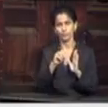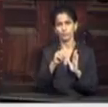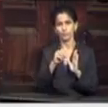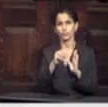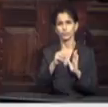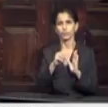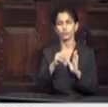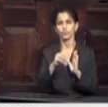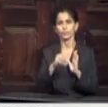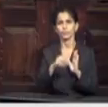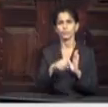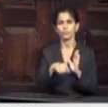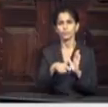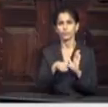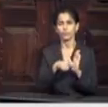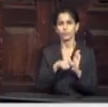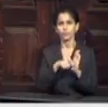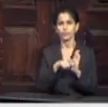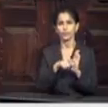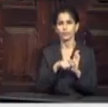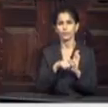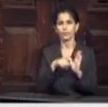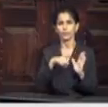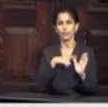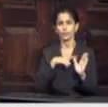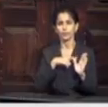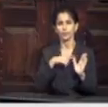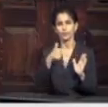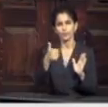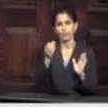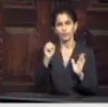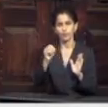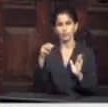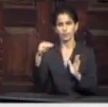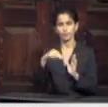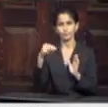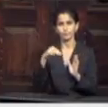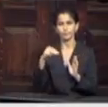deferido 10 minutos para que